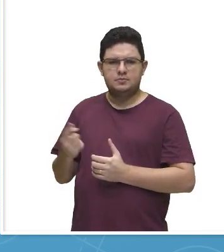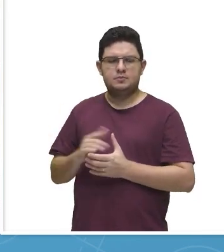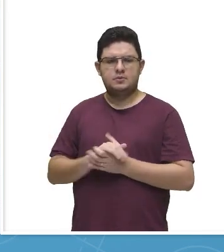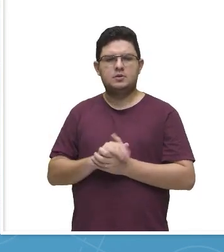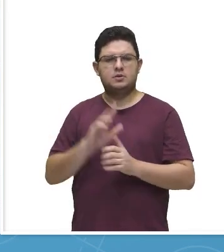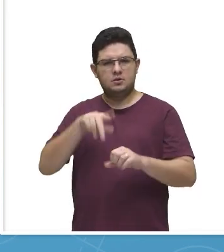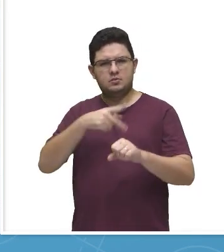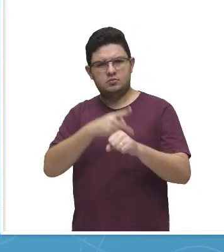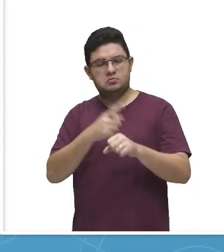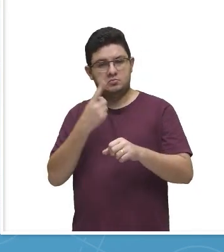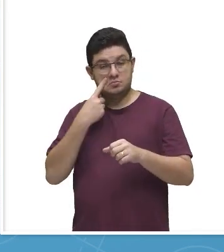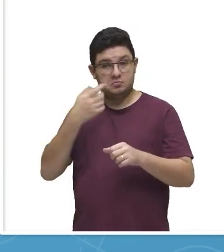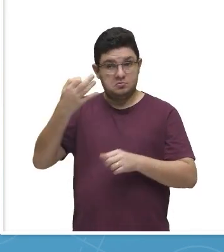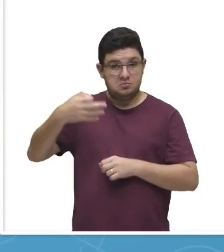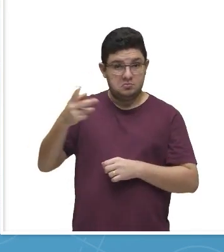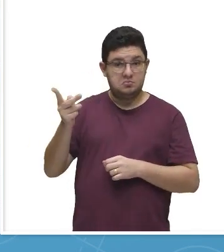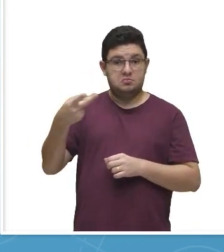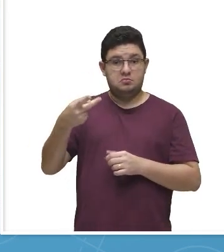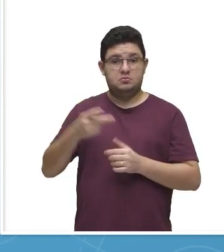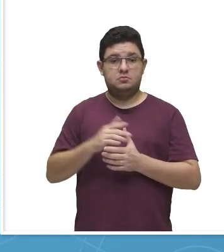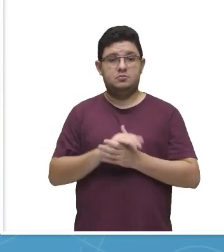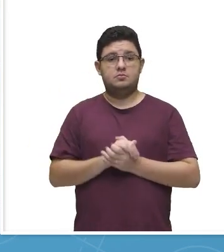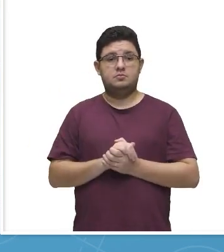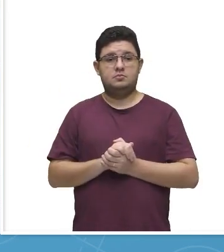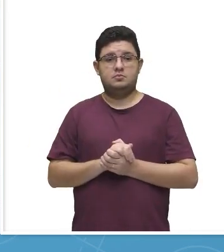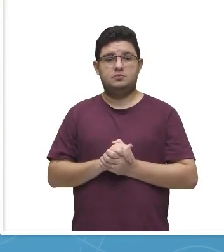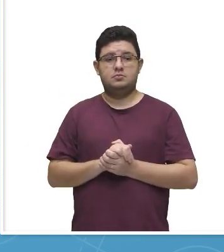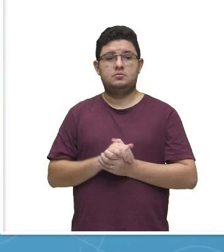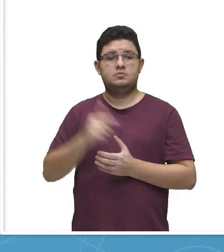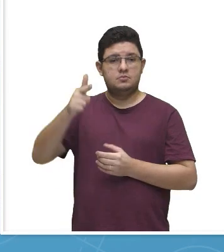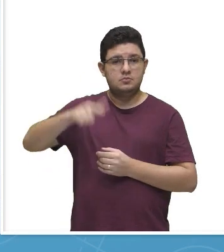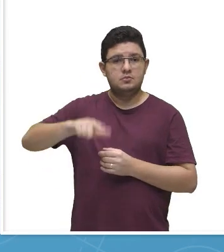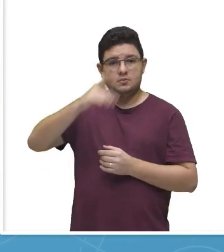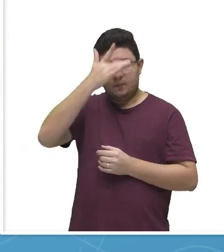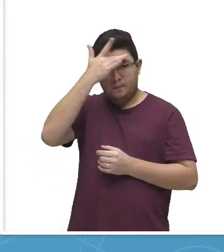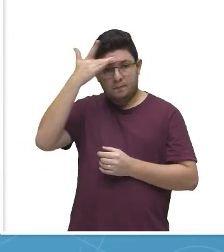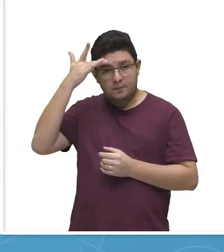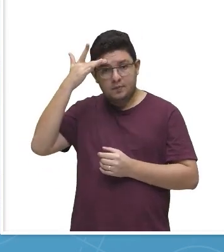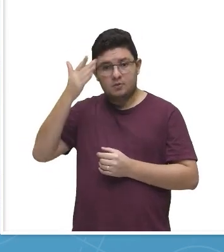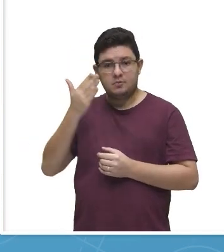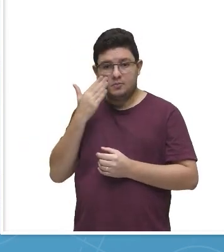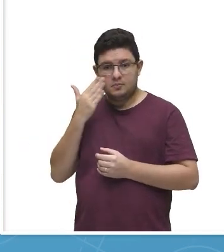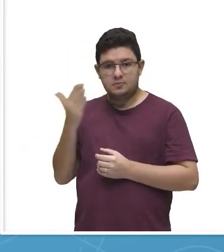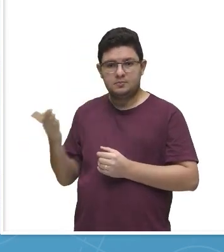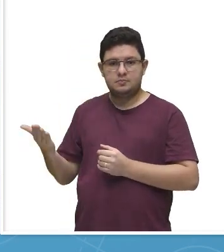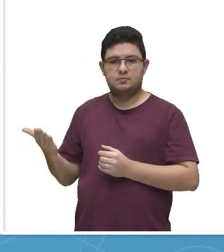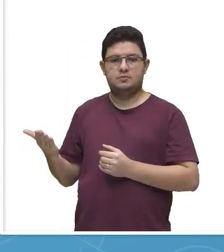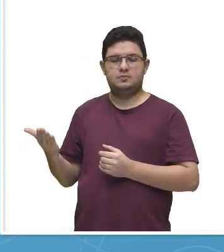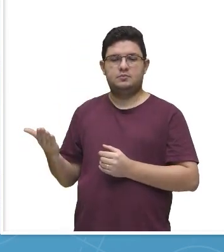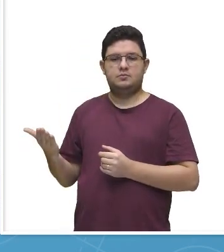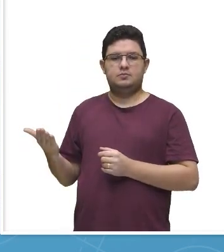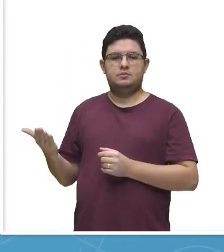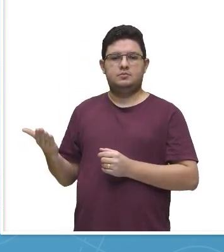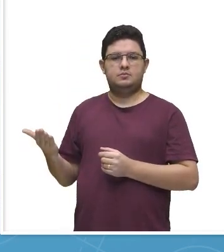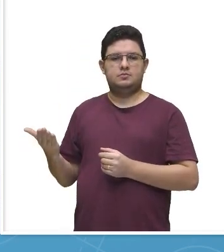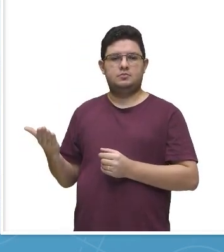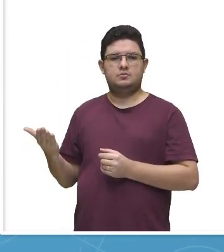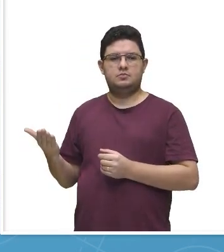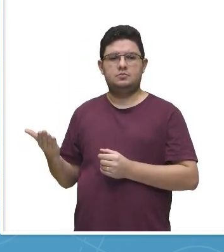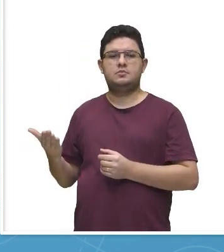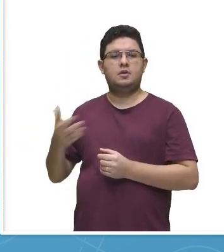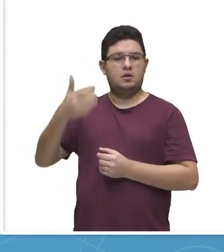ali na nossa correção. Temos mais alguém aqui? Maria Eduarda, questão